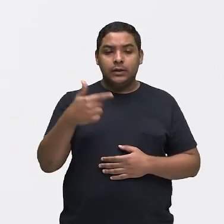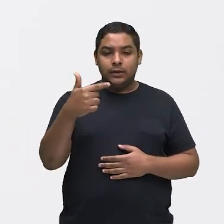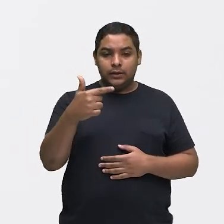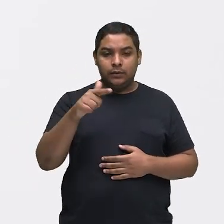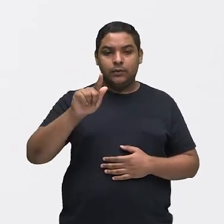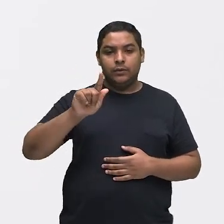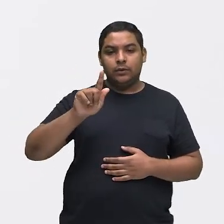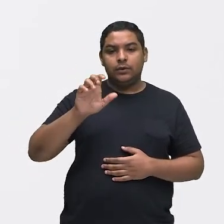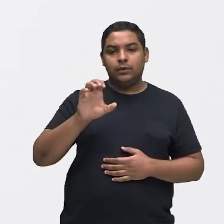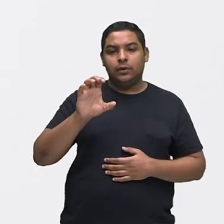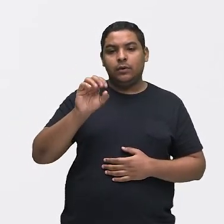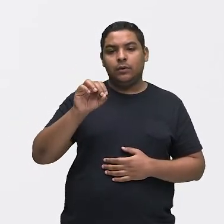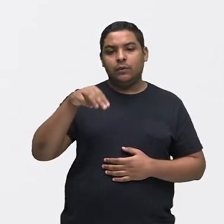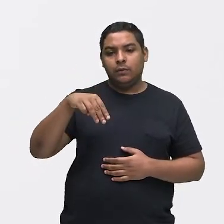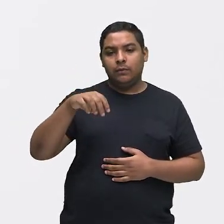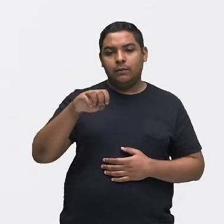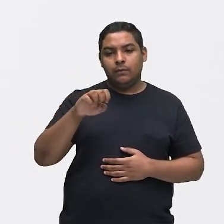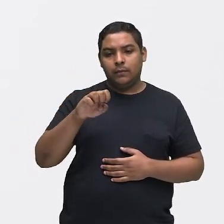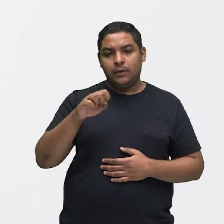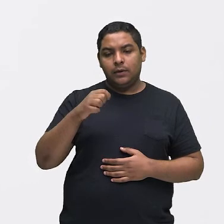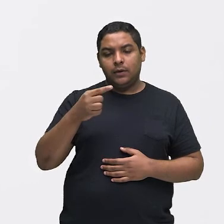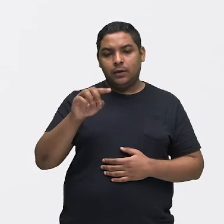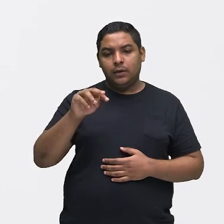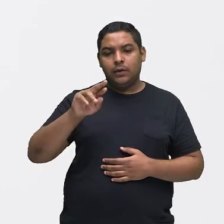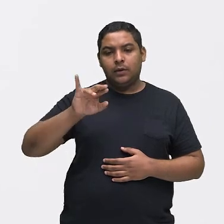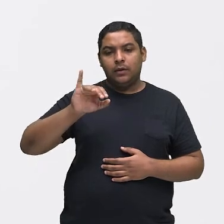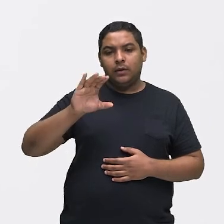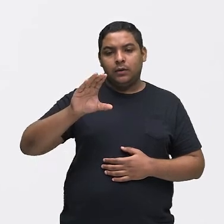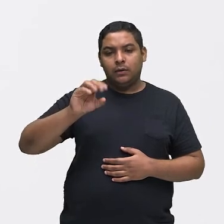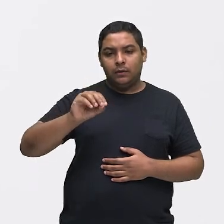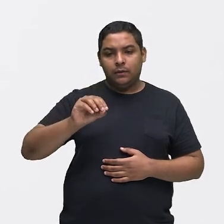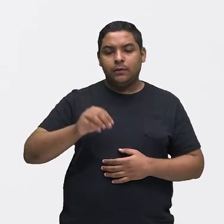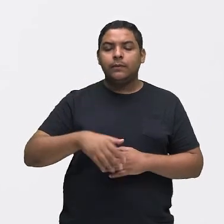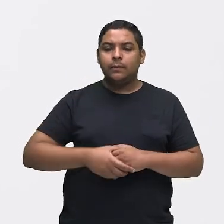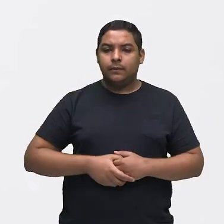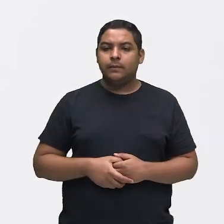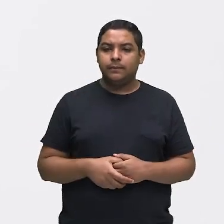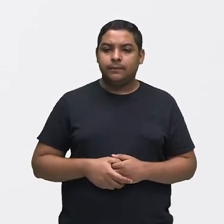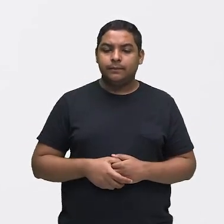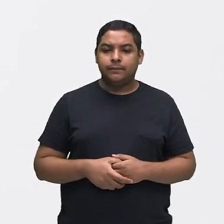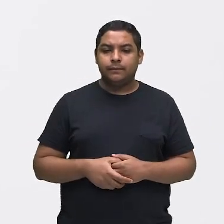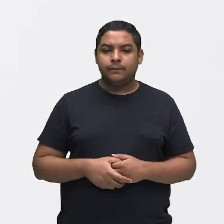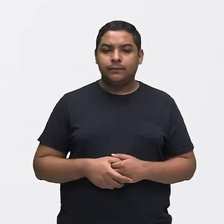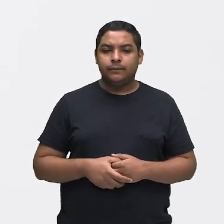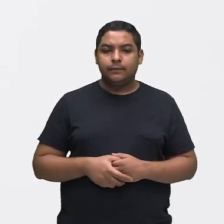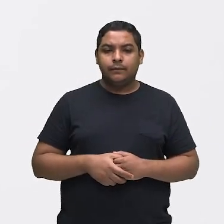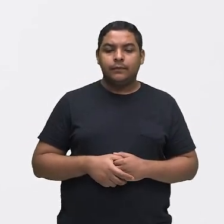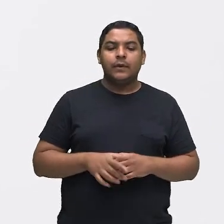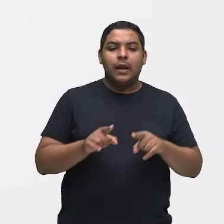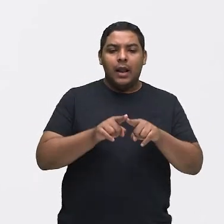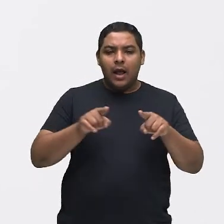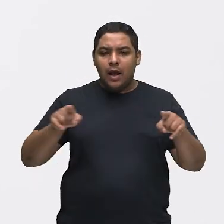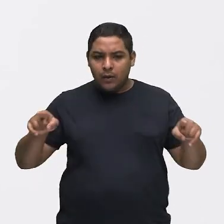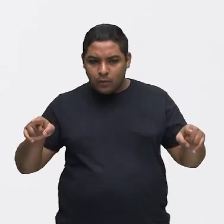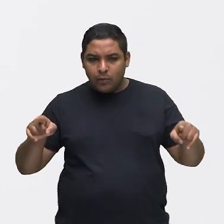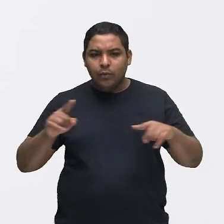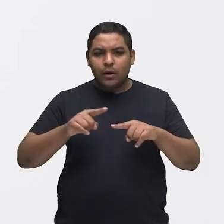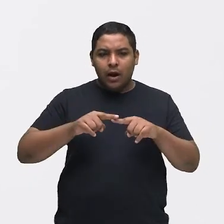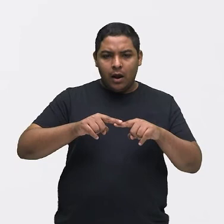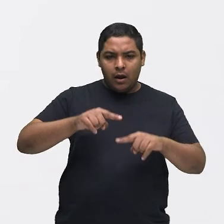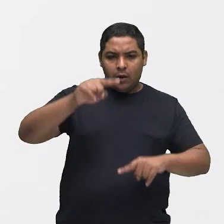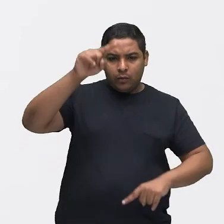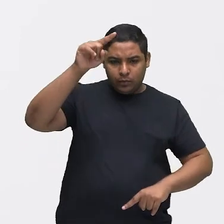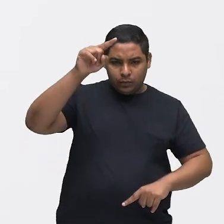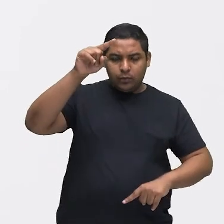isso? Que é mais usado na matemática. E aqui não tem largura, altura e profundidade.